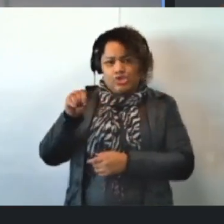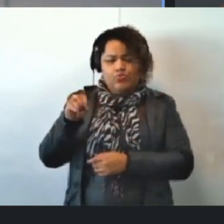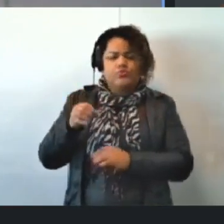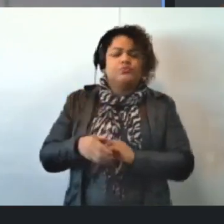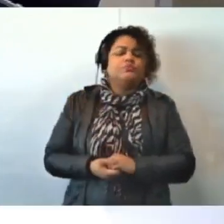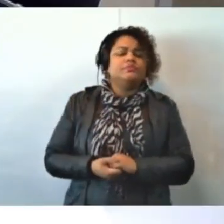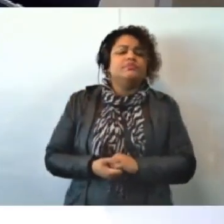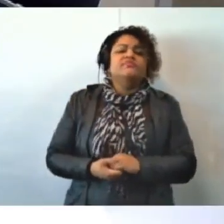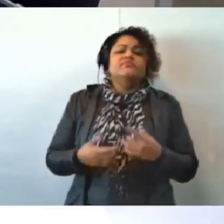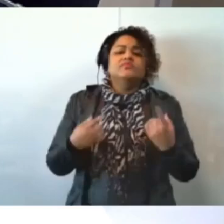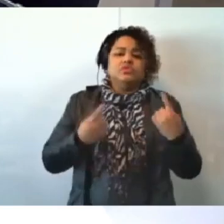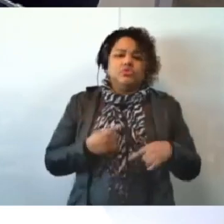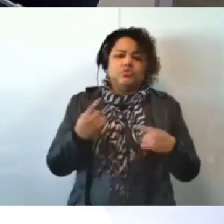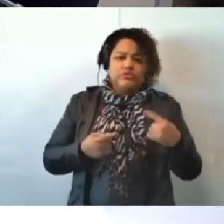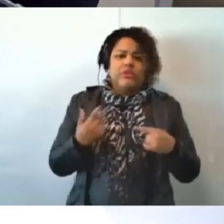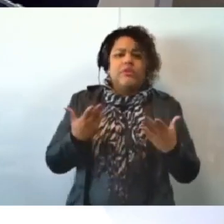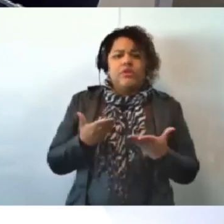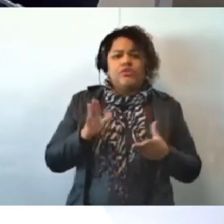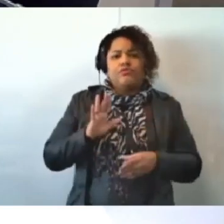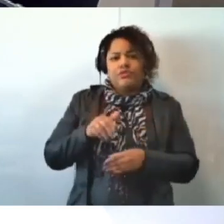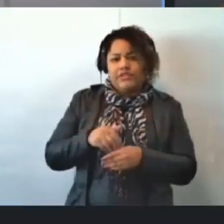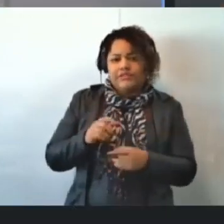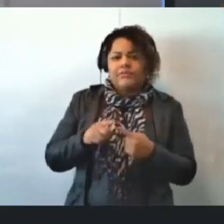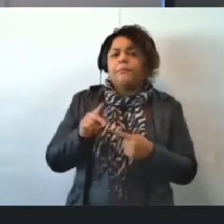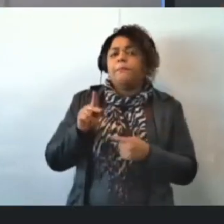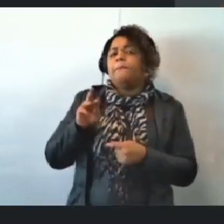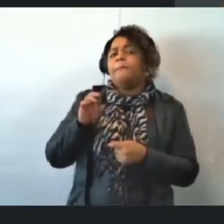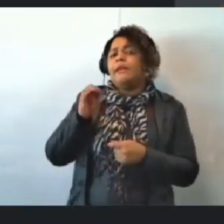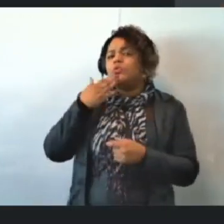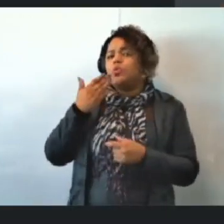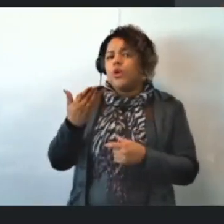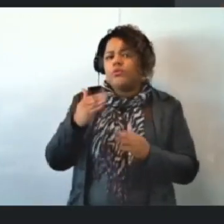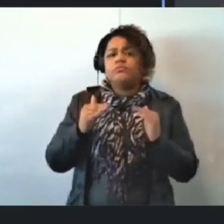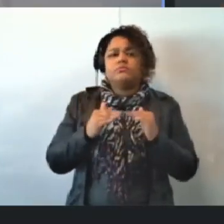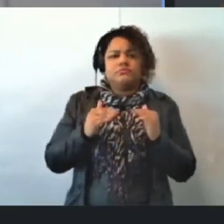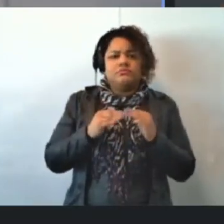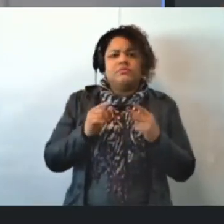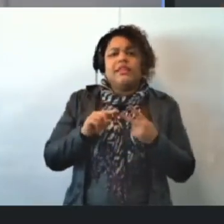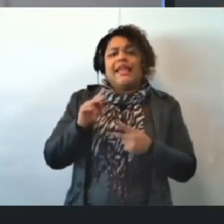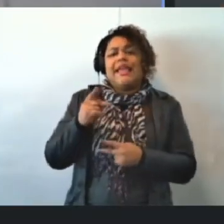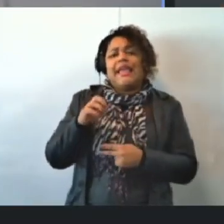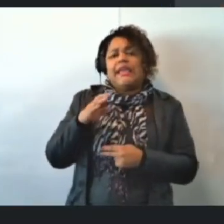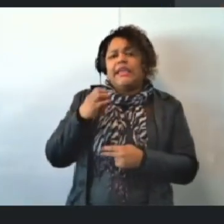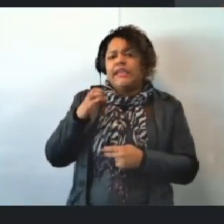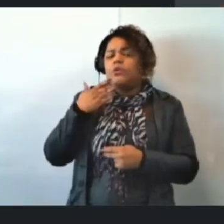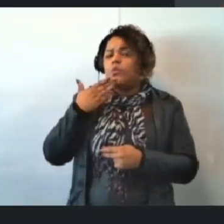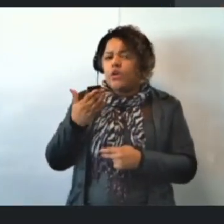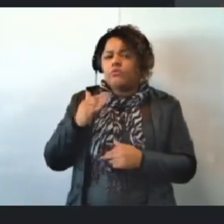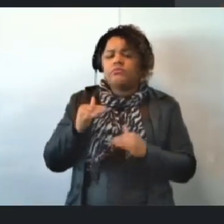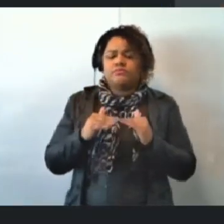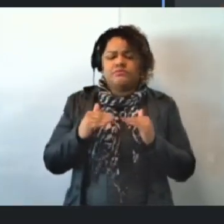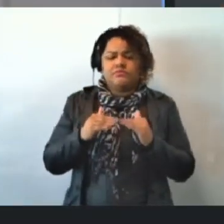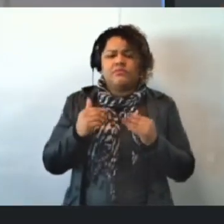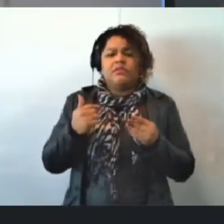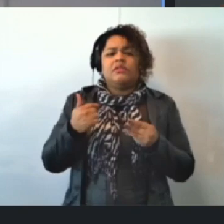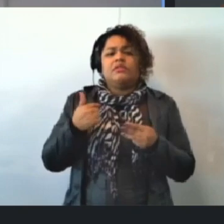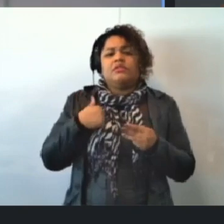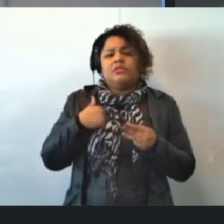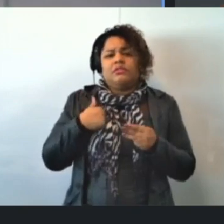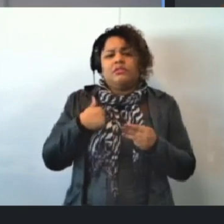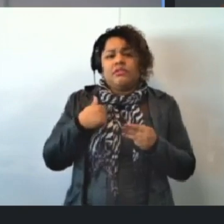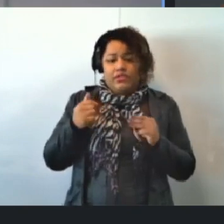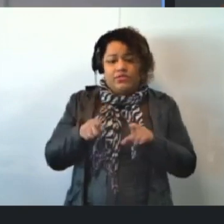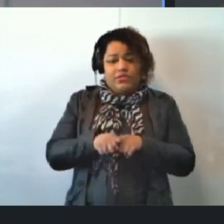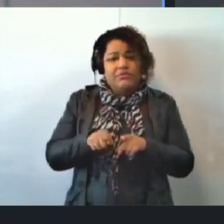o vereador Preto? De acordo. Henrique Braga. De acordo. Miltinho CGE. De acordo. Eu também estou de acordo.